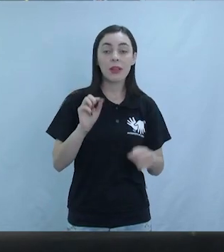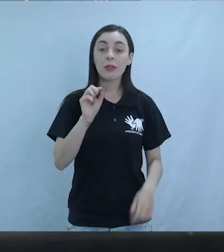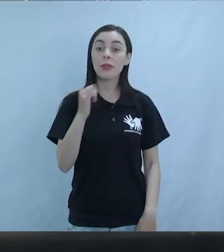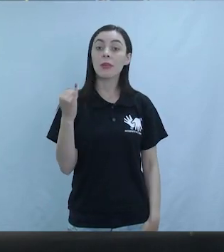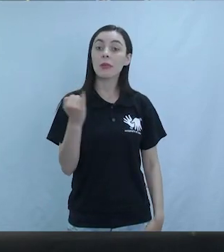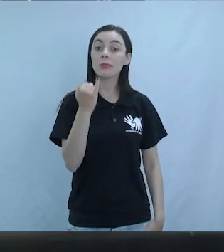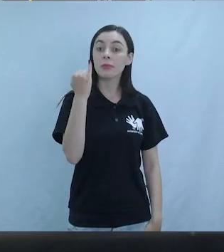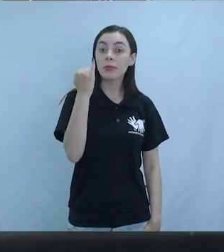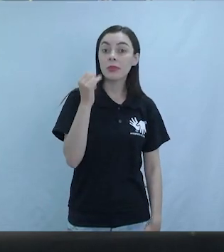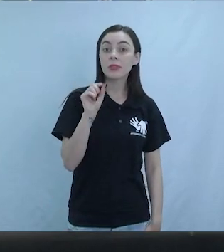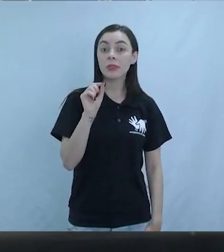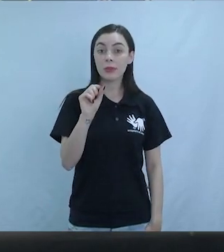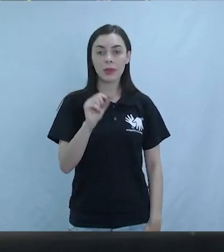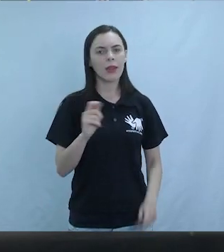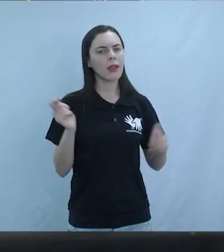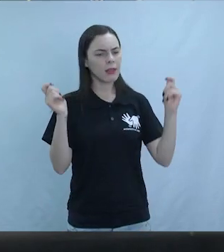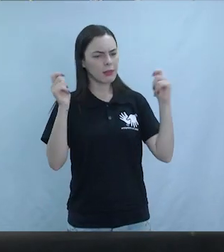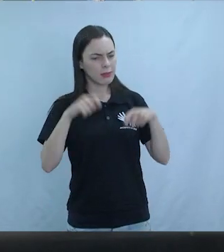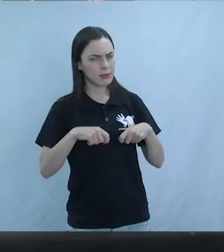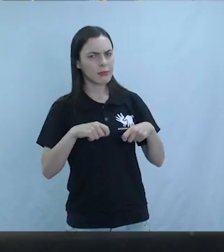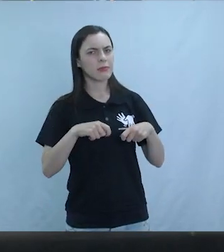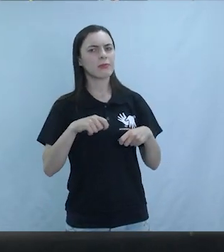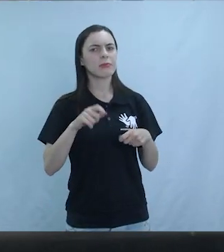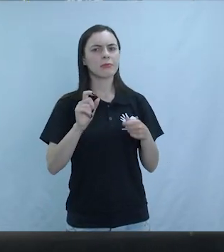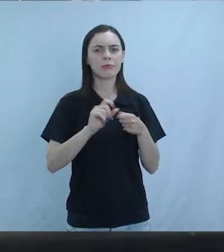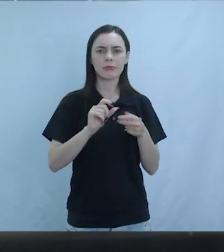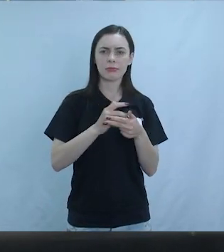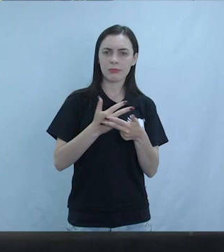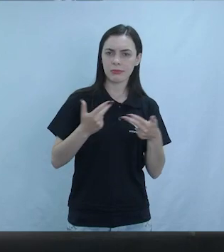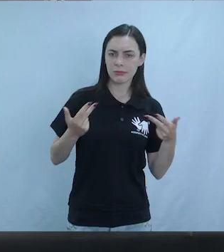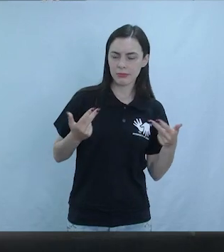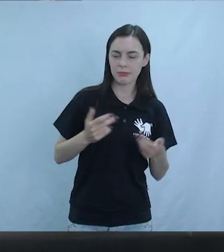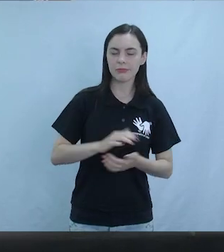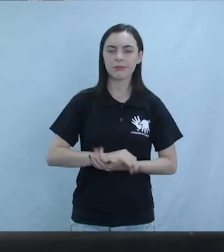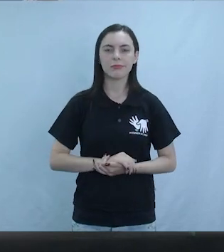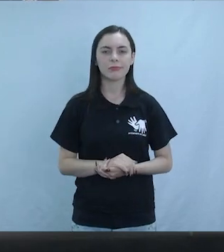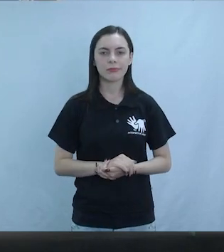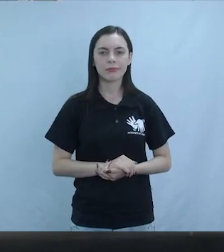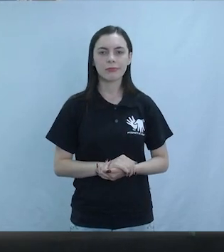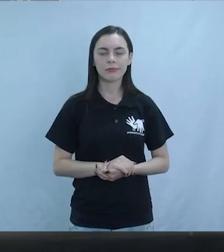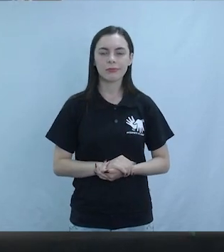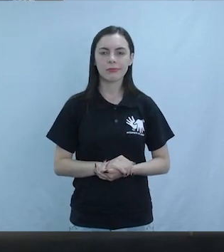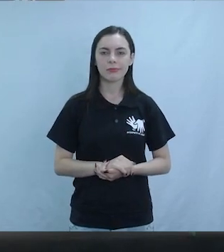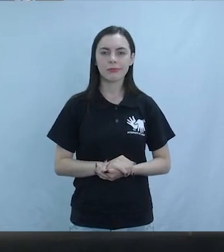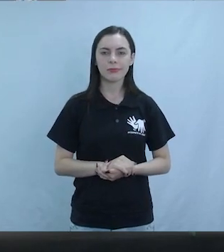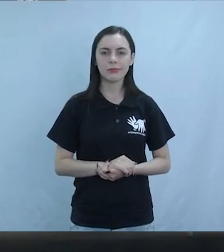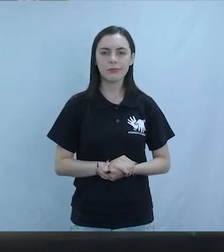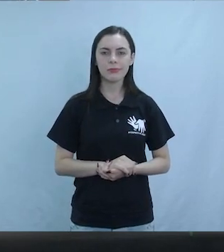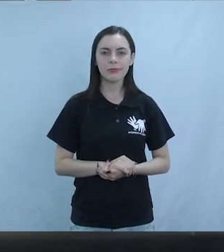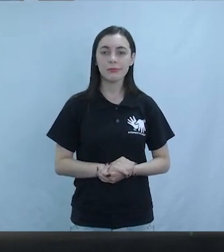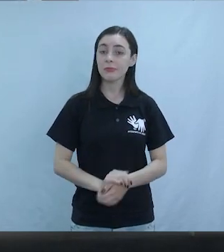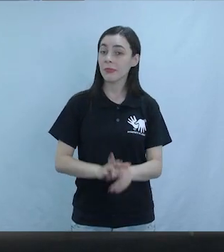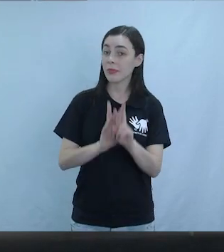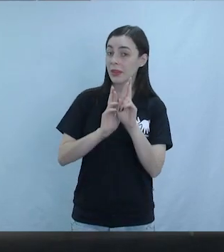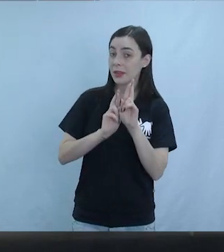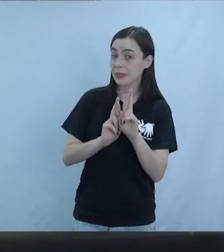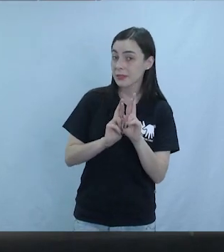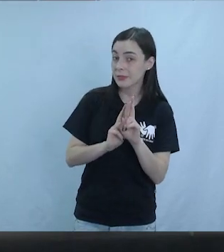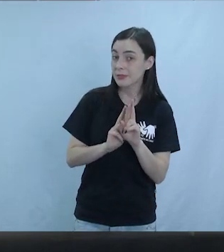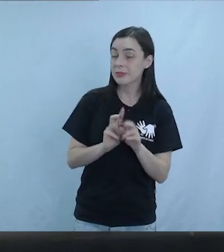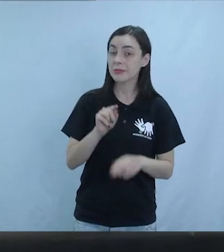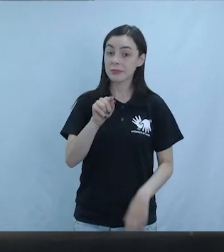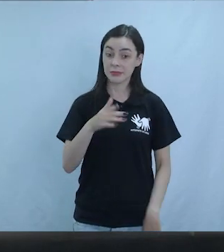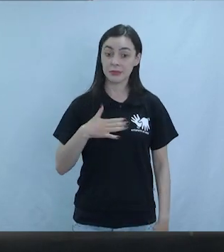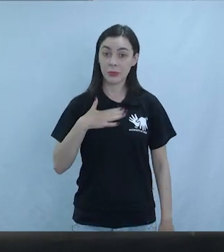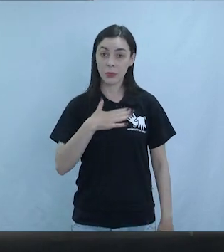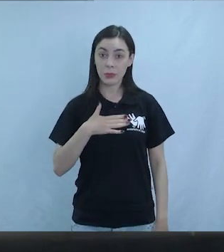o importante, né, é que a gente consegue fazer as coisas. E tem habilidades, tem, né? Habilidades. Muito bem. Então, a gente espera que vocês